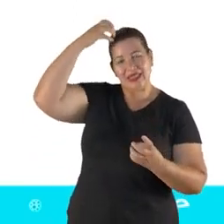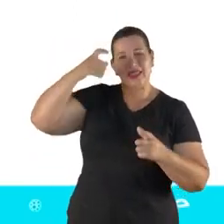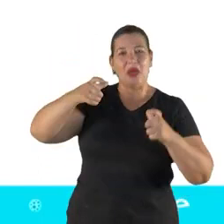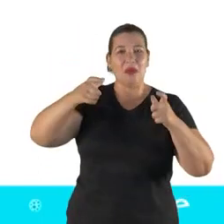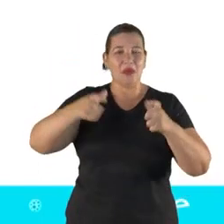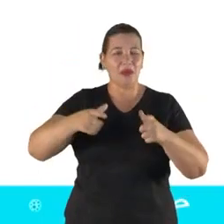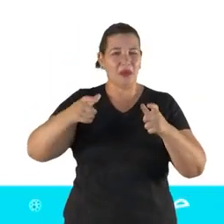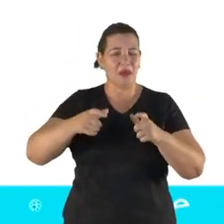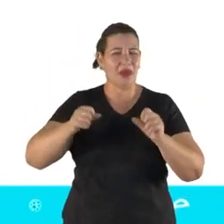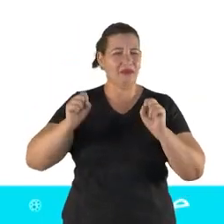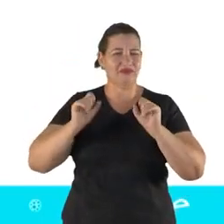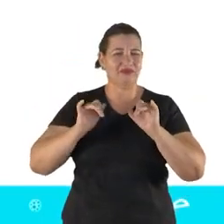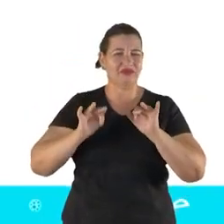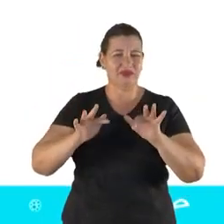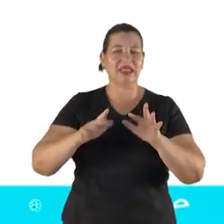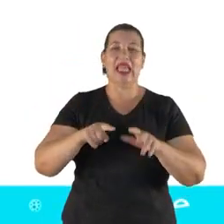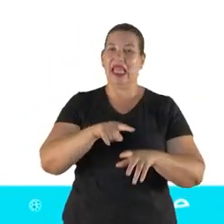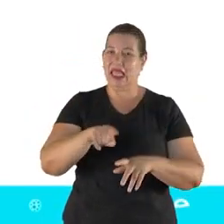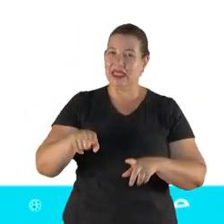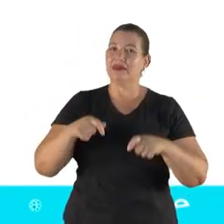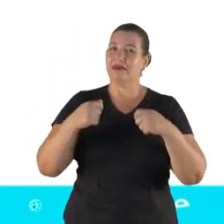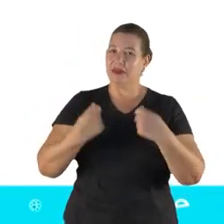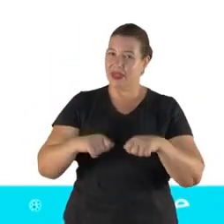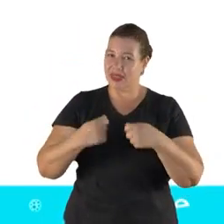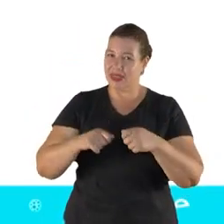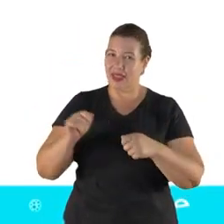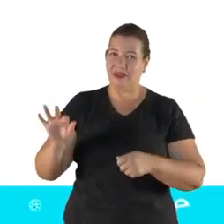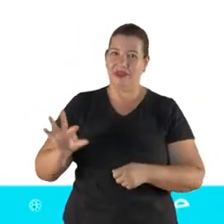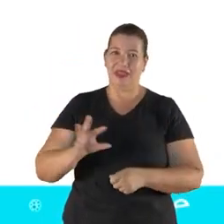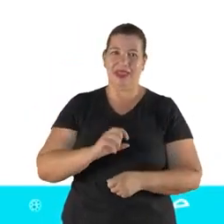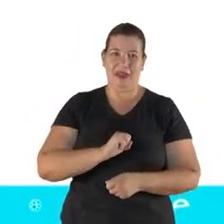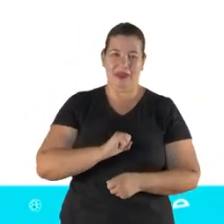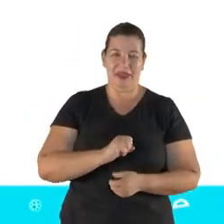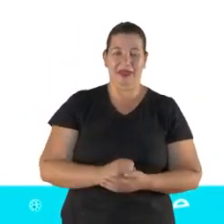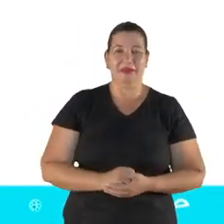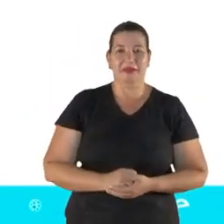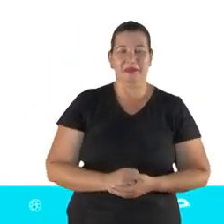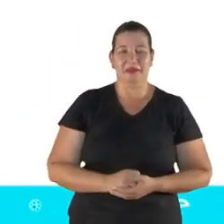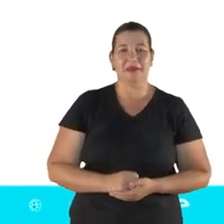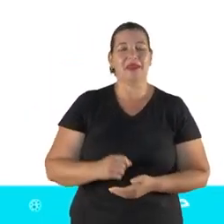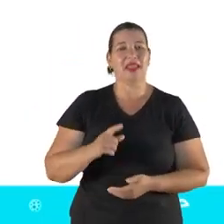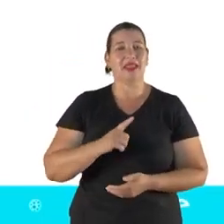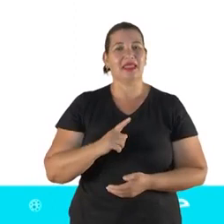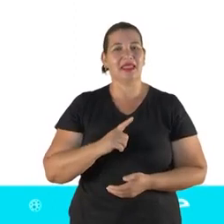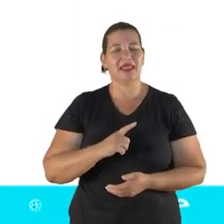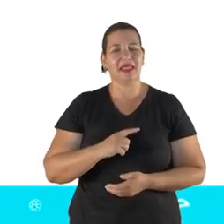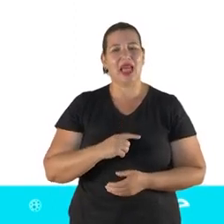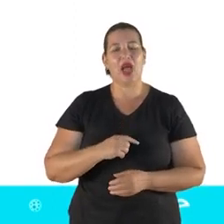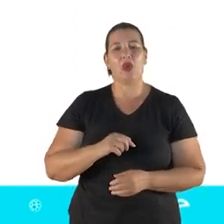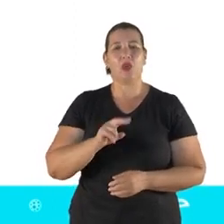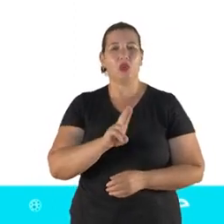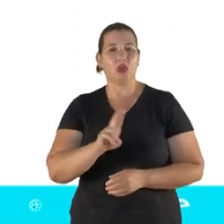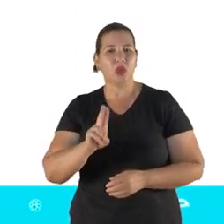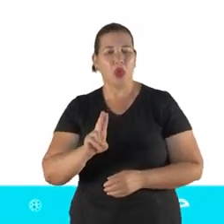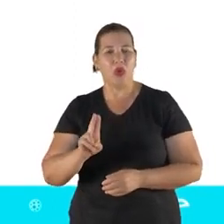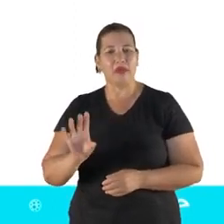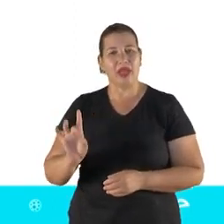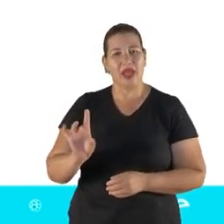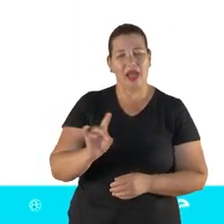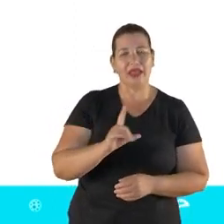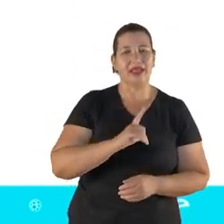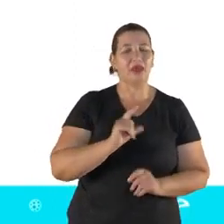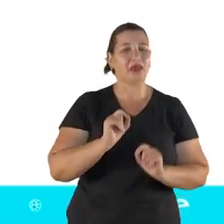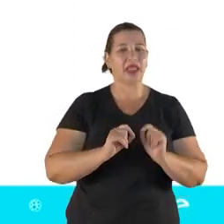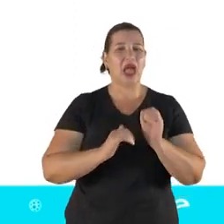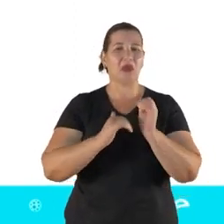reino encantado que precisa de salvação. E está no nome de cada uma